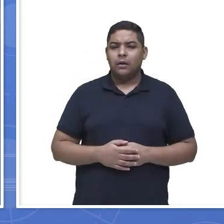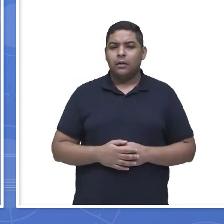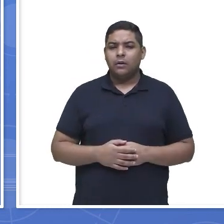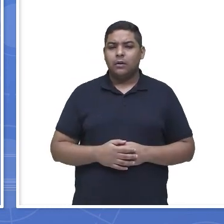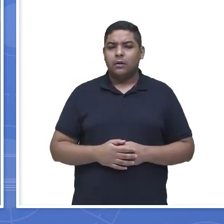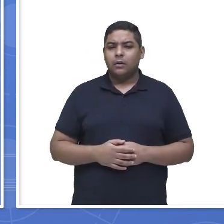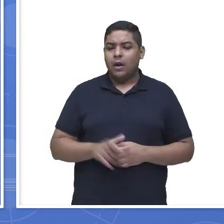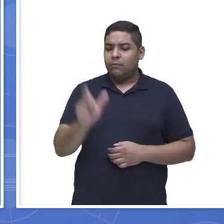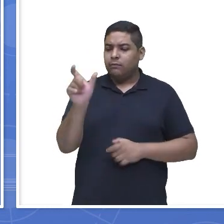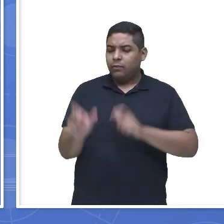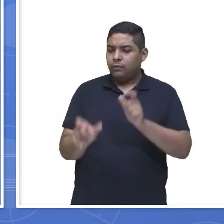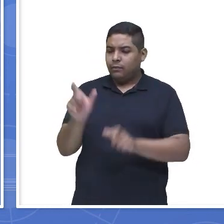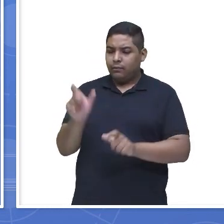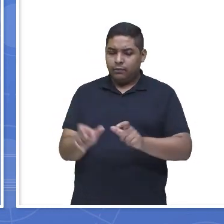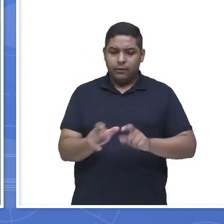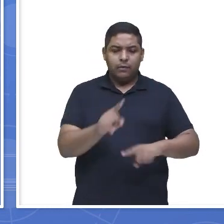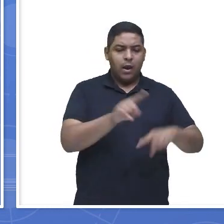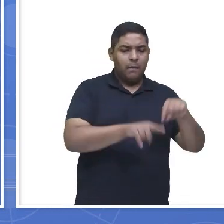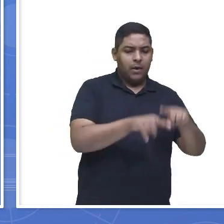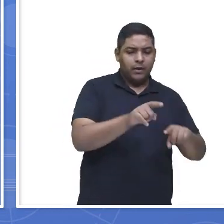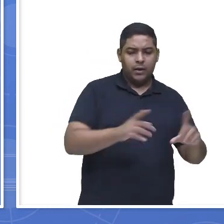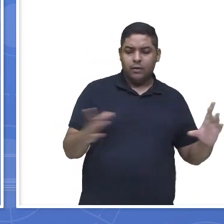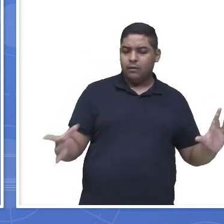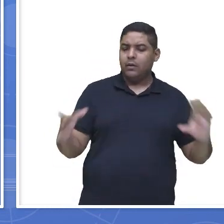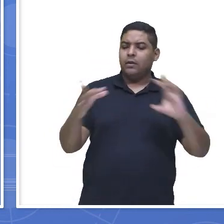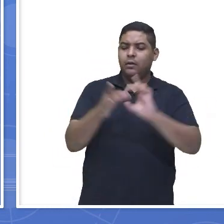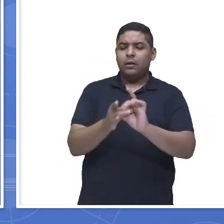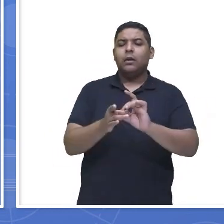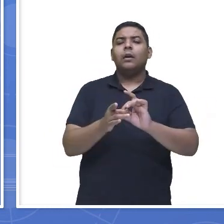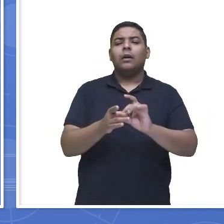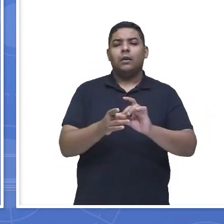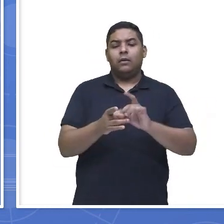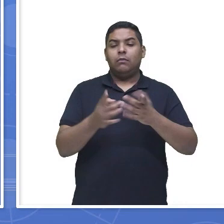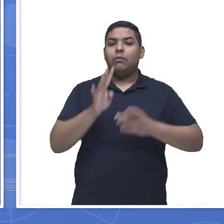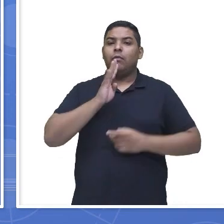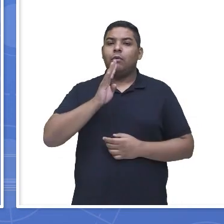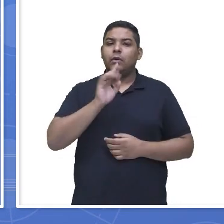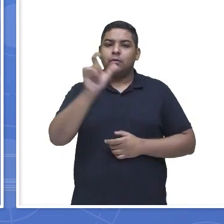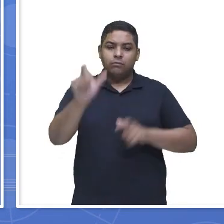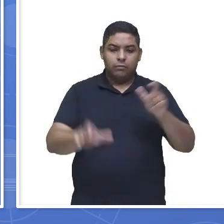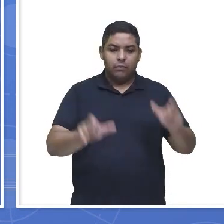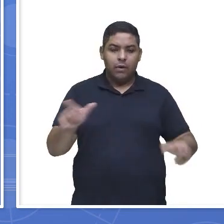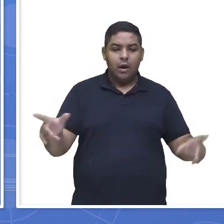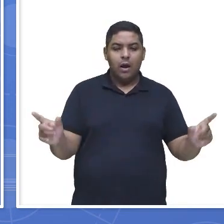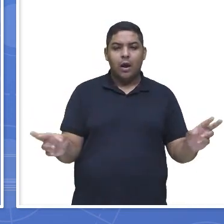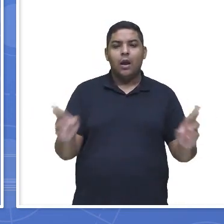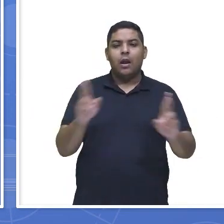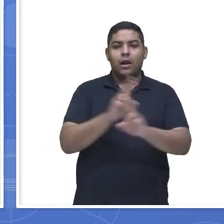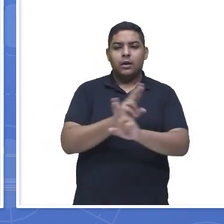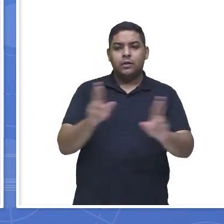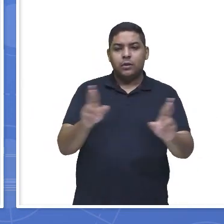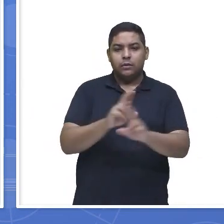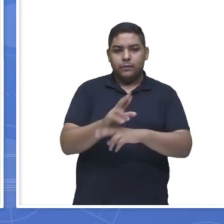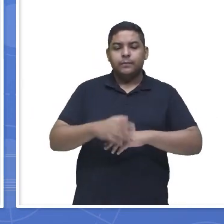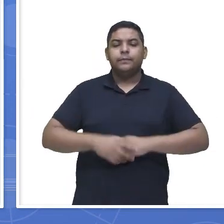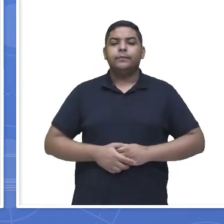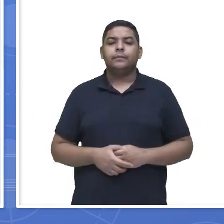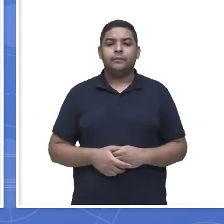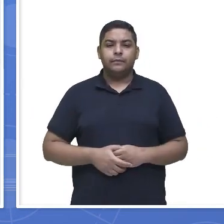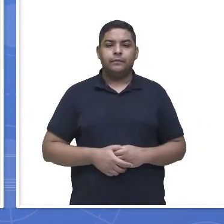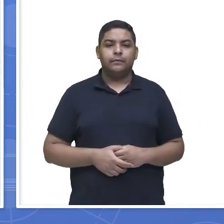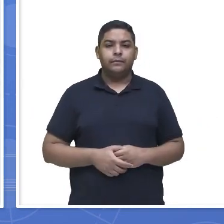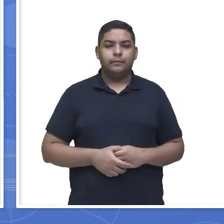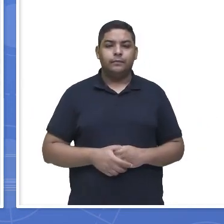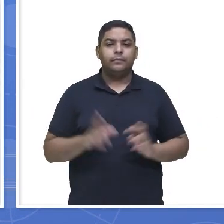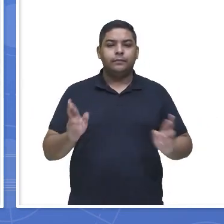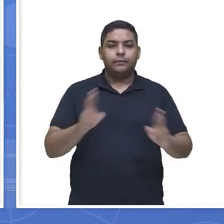O sujeito que conhece e o objeto que vai ser conhecido. Qual é essa relação? Vamos entender essa relação? A relação é o